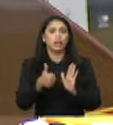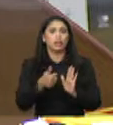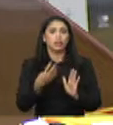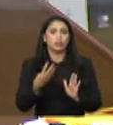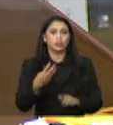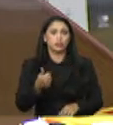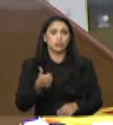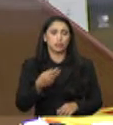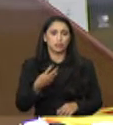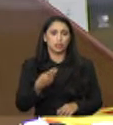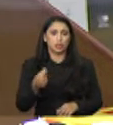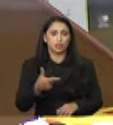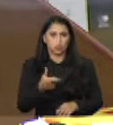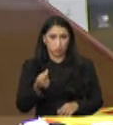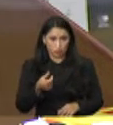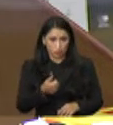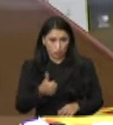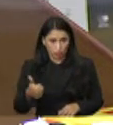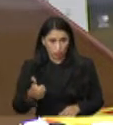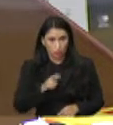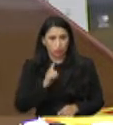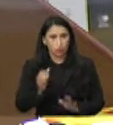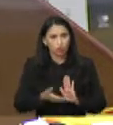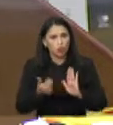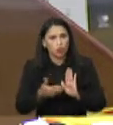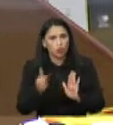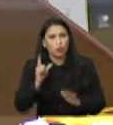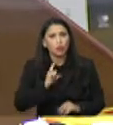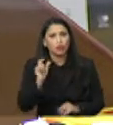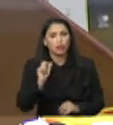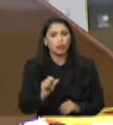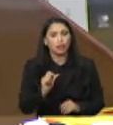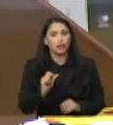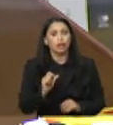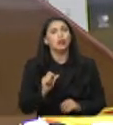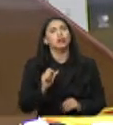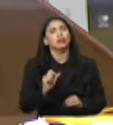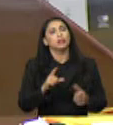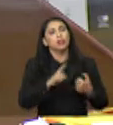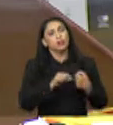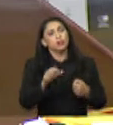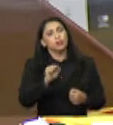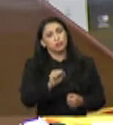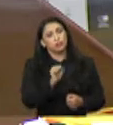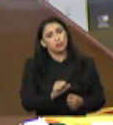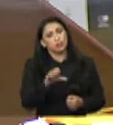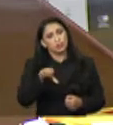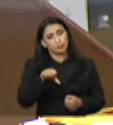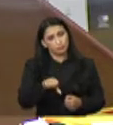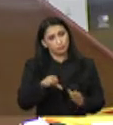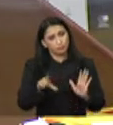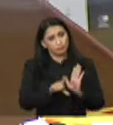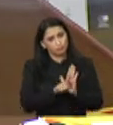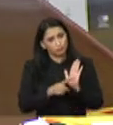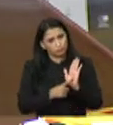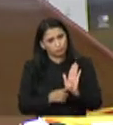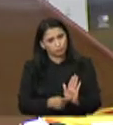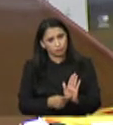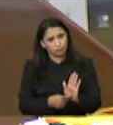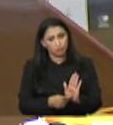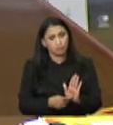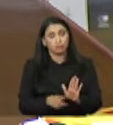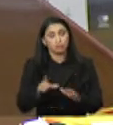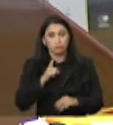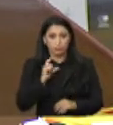14.133 2021 excluiu essa modalidade delitiva que constava do artigo 89 da lei de licitações um típico